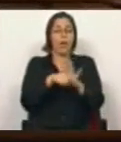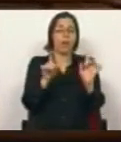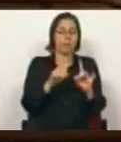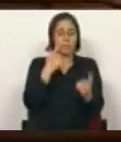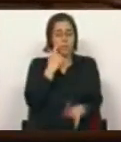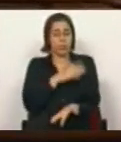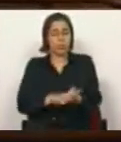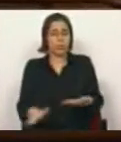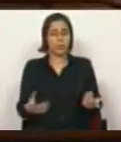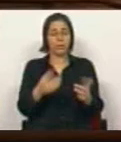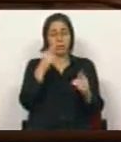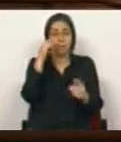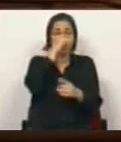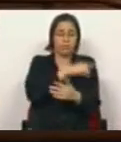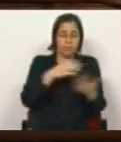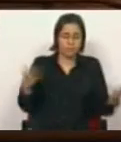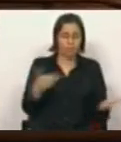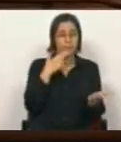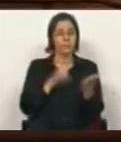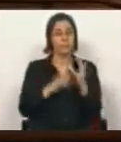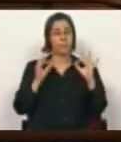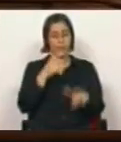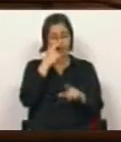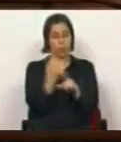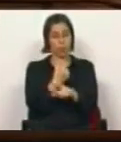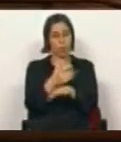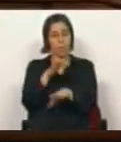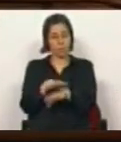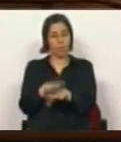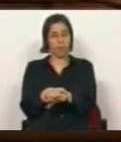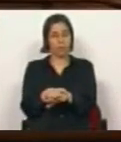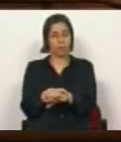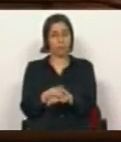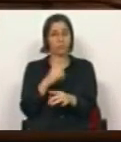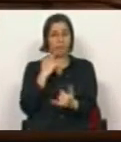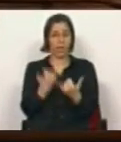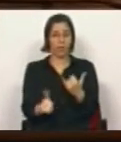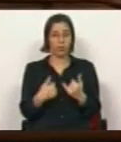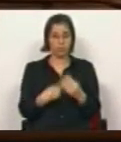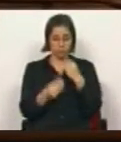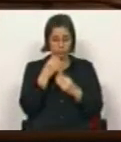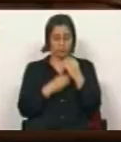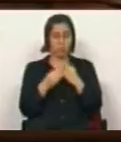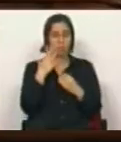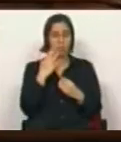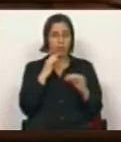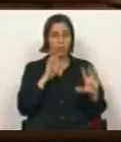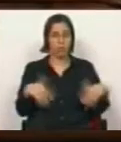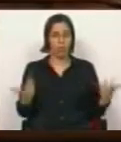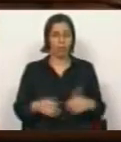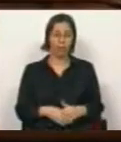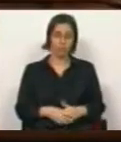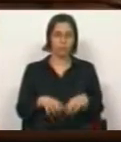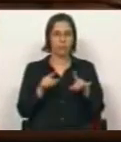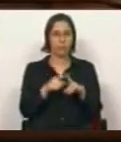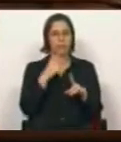com desconhecimento e sem dar por isso, a verdade é que os consumidores de peixe acabam por correr o sério risco de ingerir plástico, o que